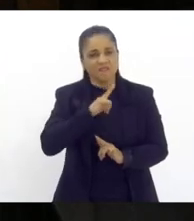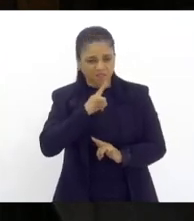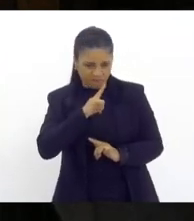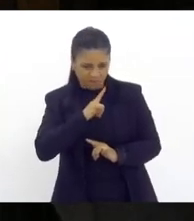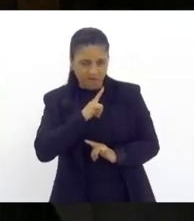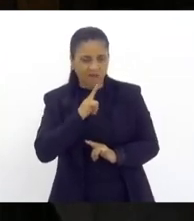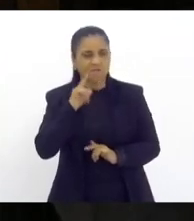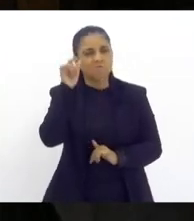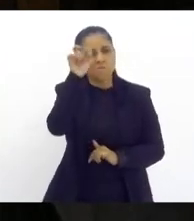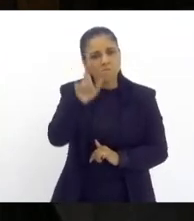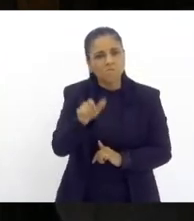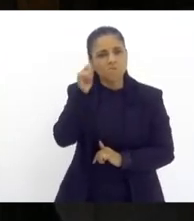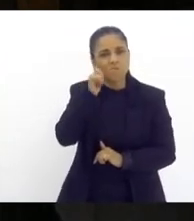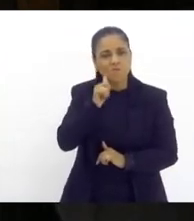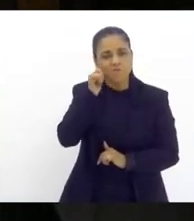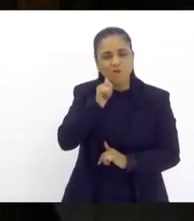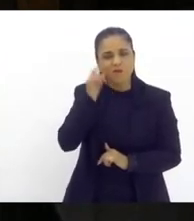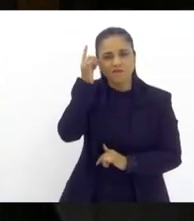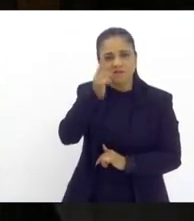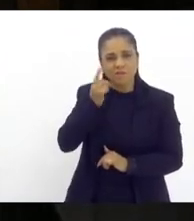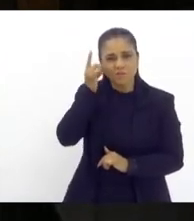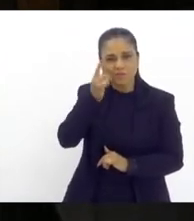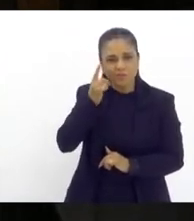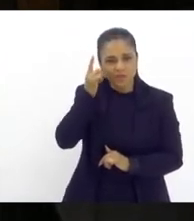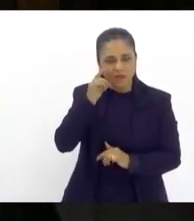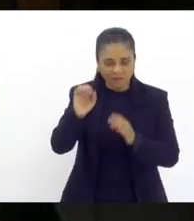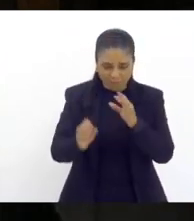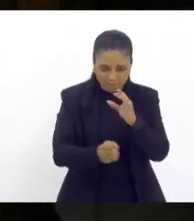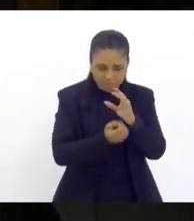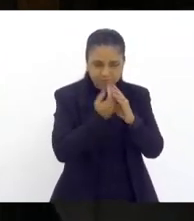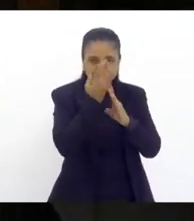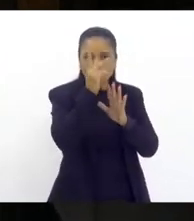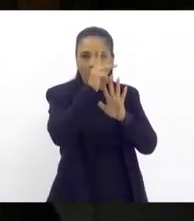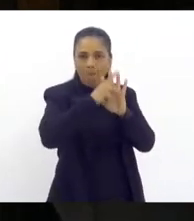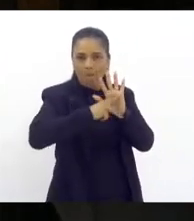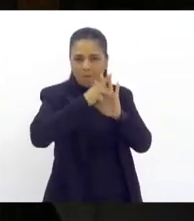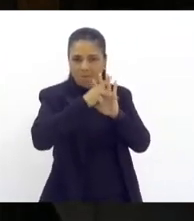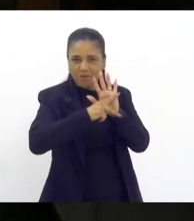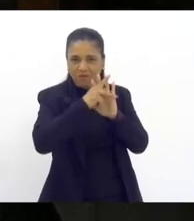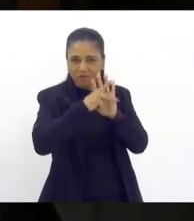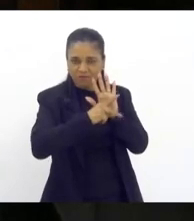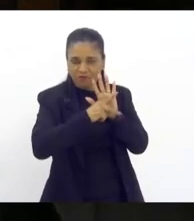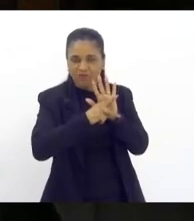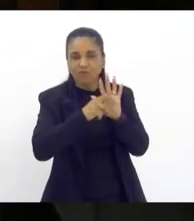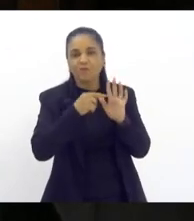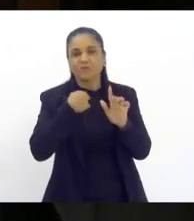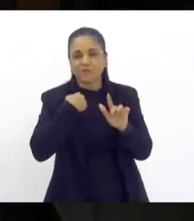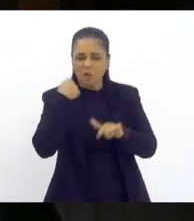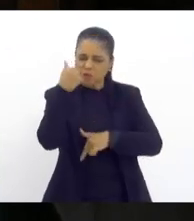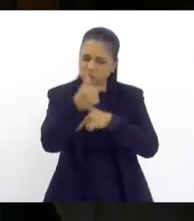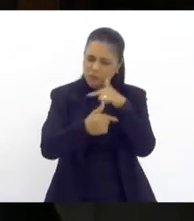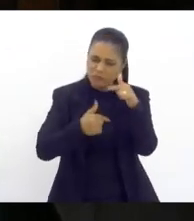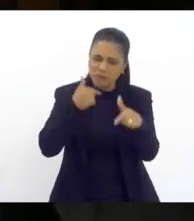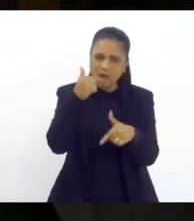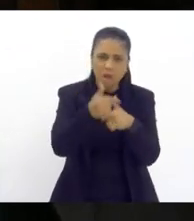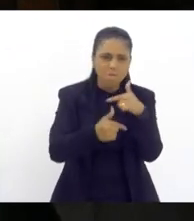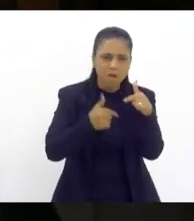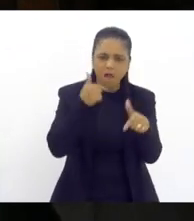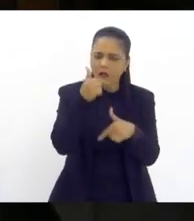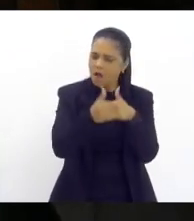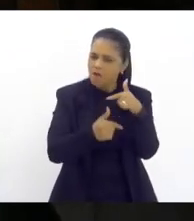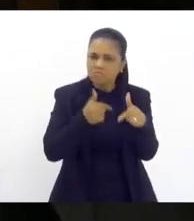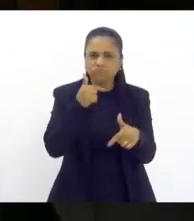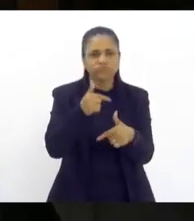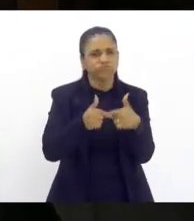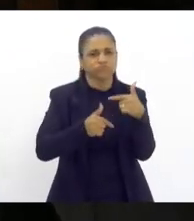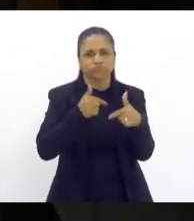deputadas autoras dos respectivos projetos. Então, a produção tem sido incessante na CCJ.